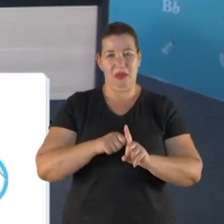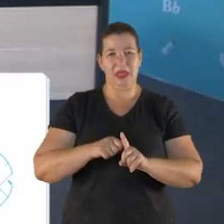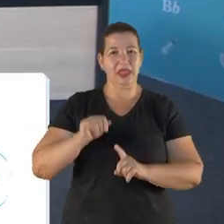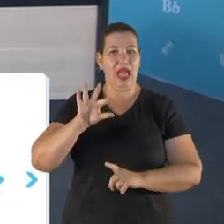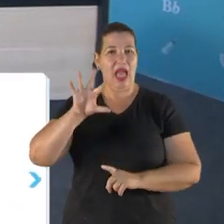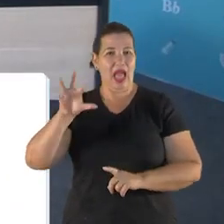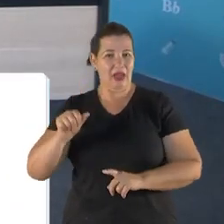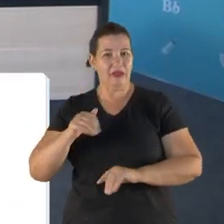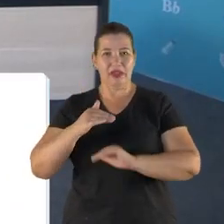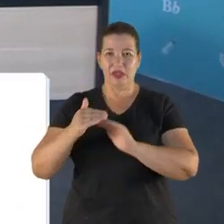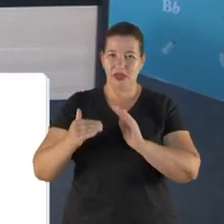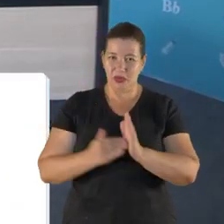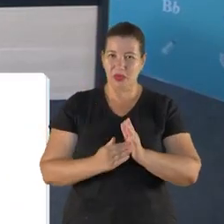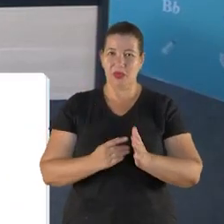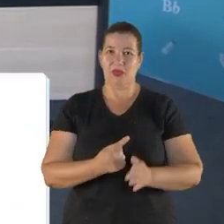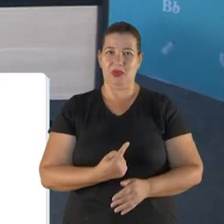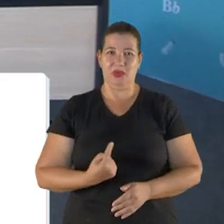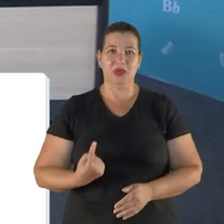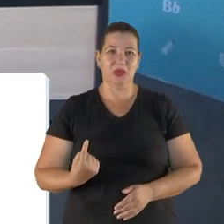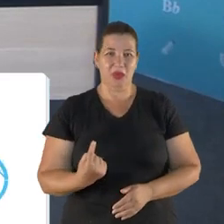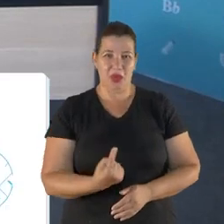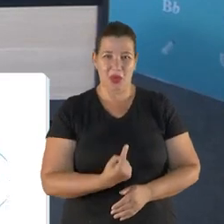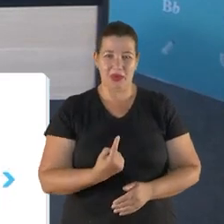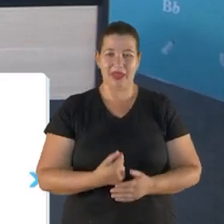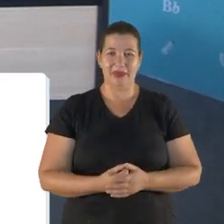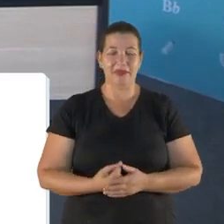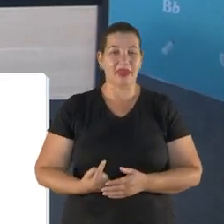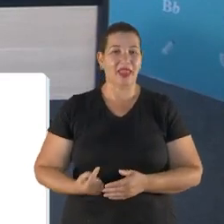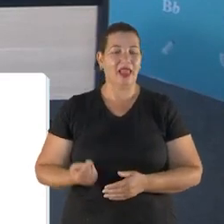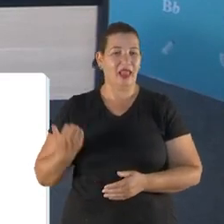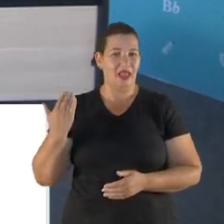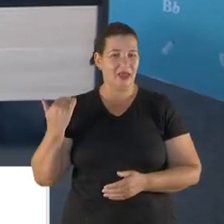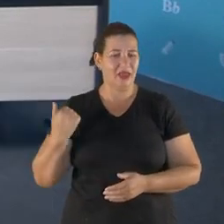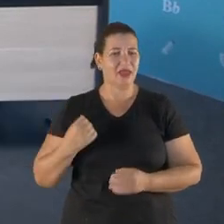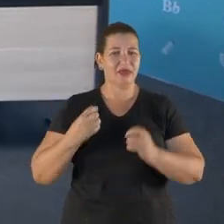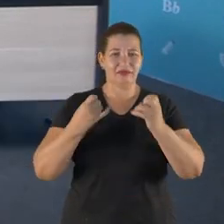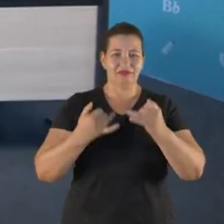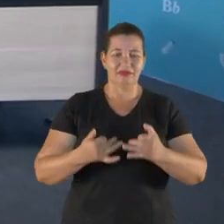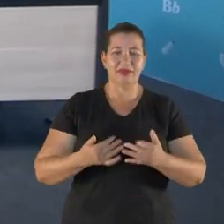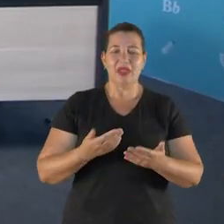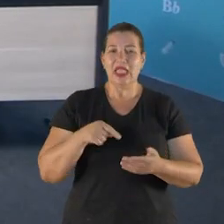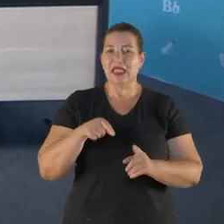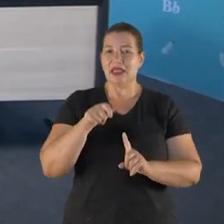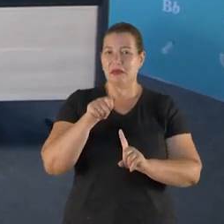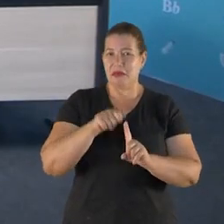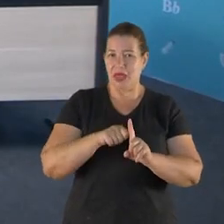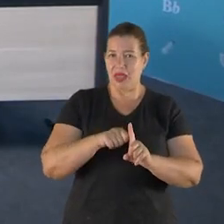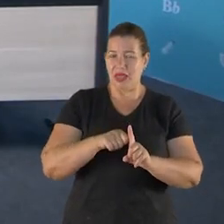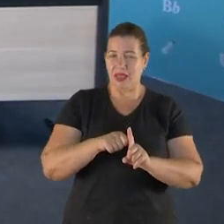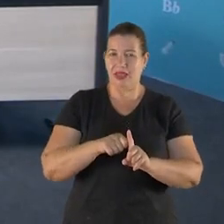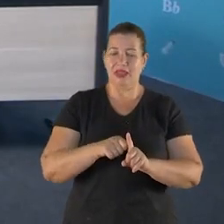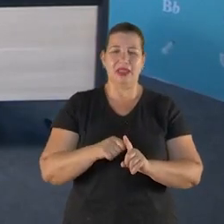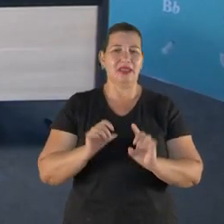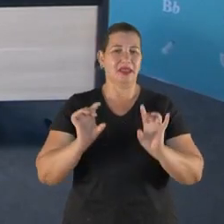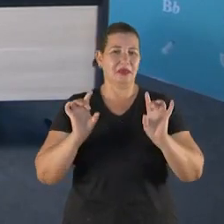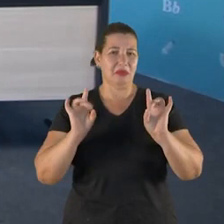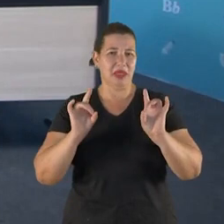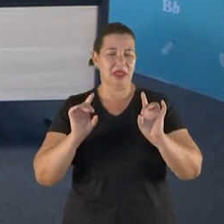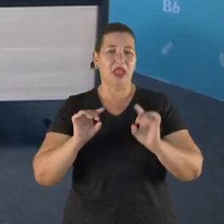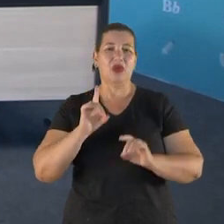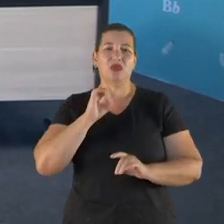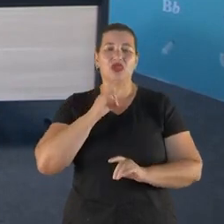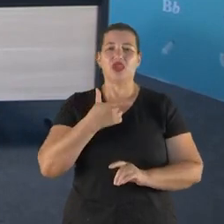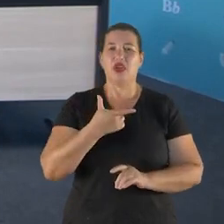tema mensal, a África de todos nós. Pois, como falamos antes, esse mês é muito especial,